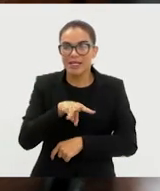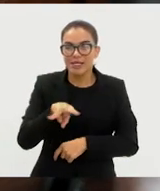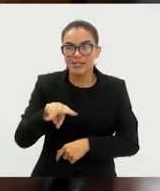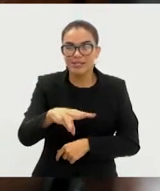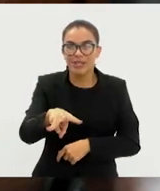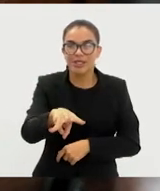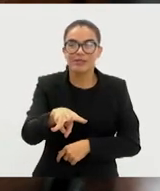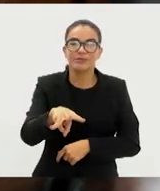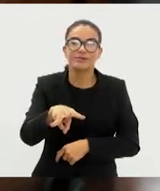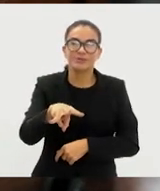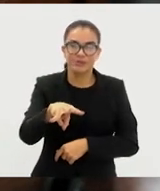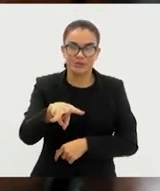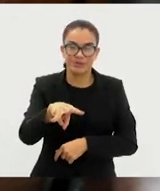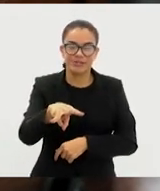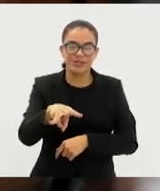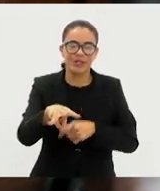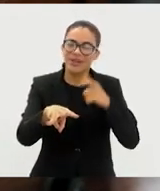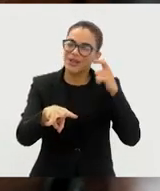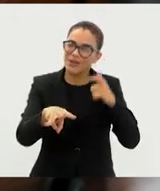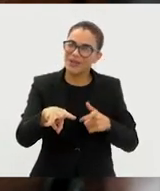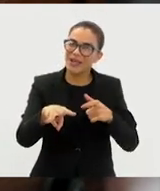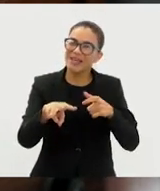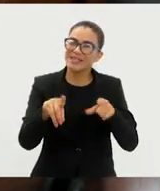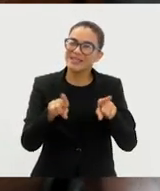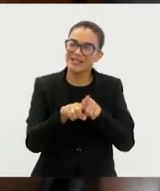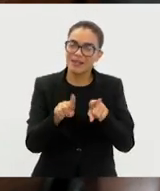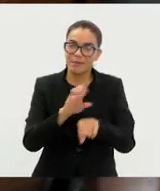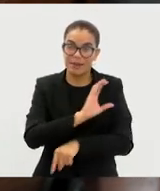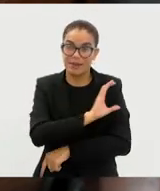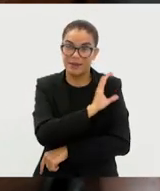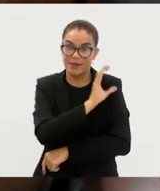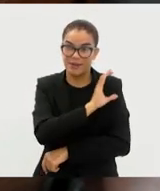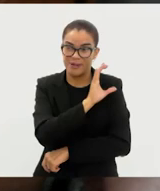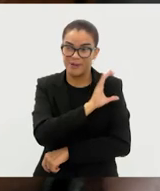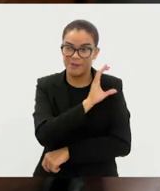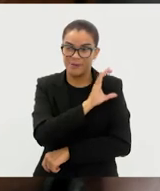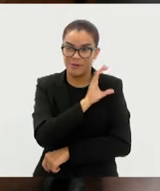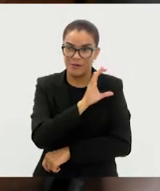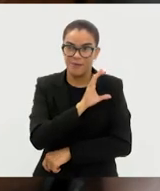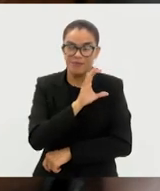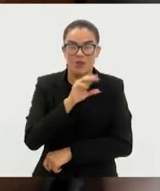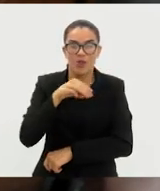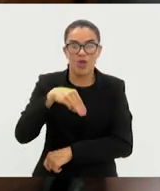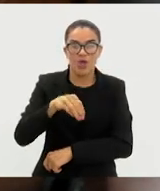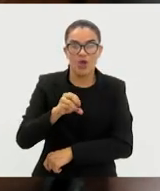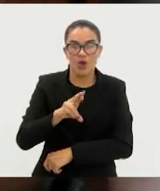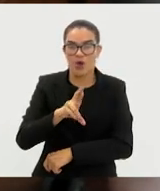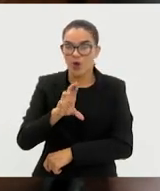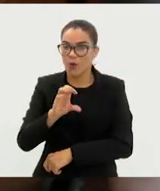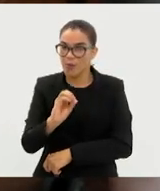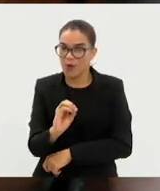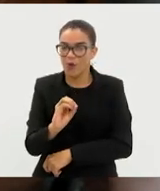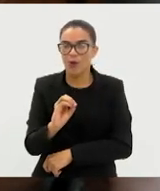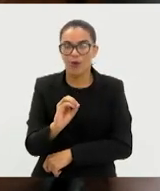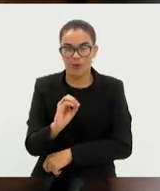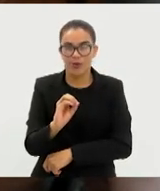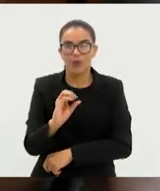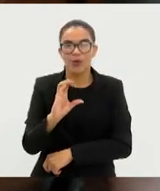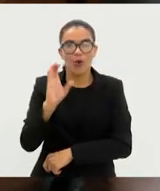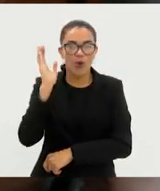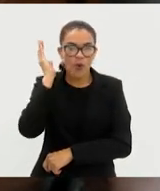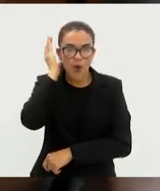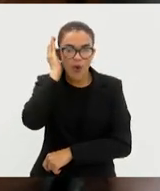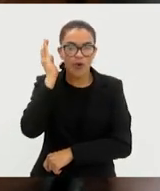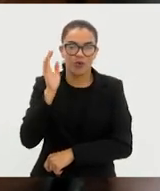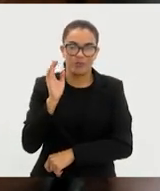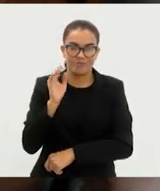e esqueci lá o nome do local, lá em Campos. Morro do Coco. Morro do Coco, que sai para o Espírito Santo. Eu